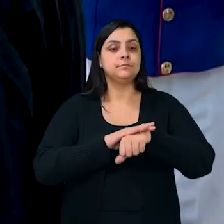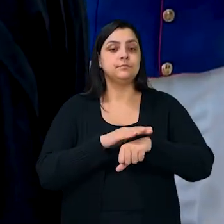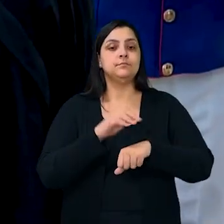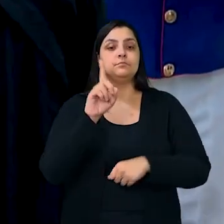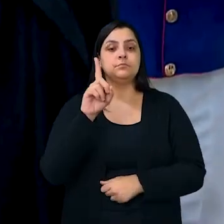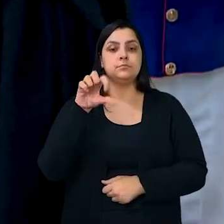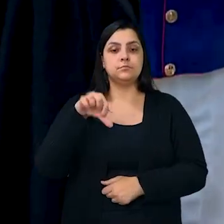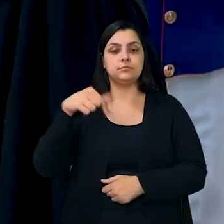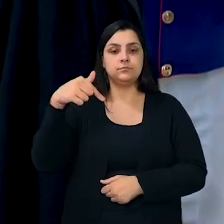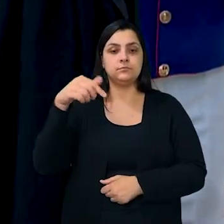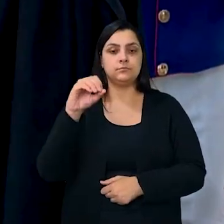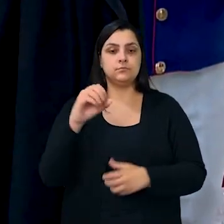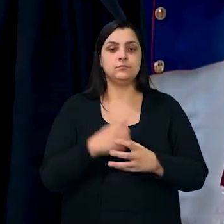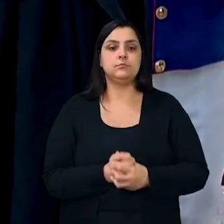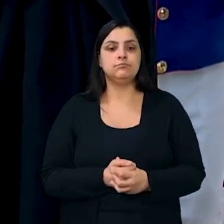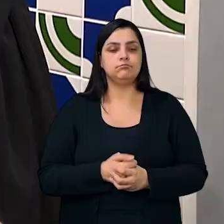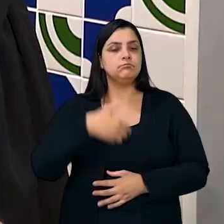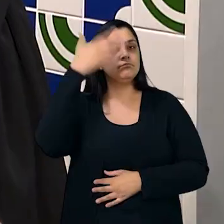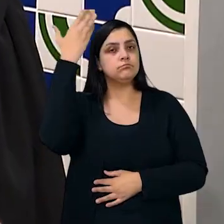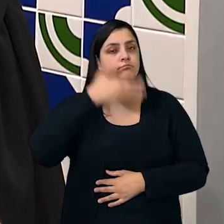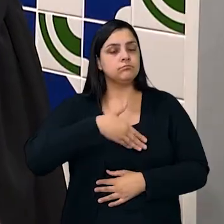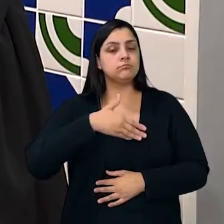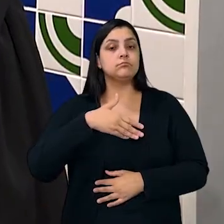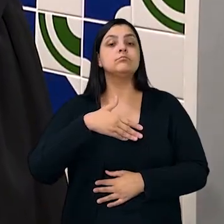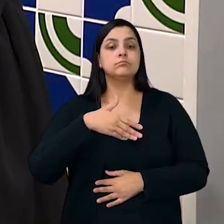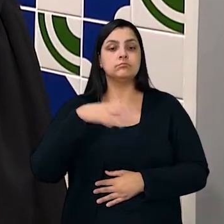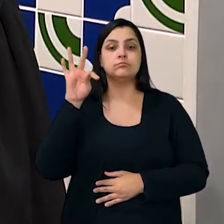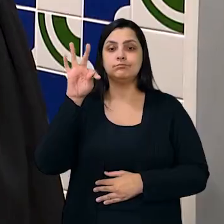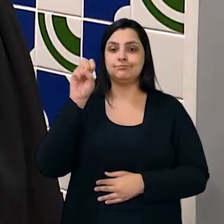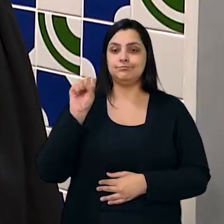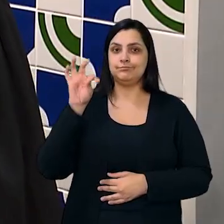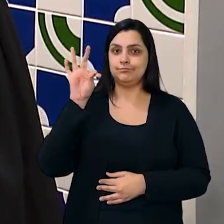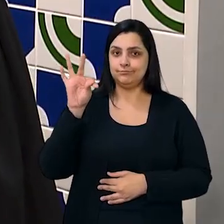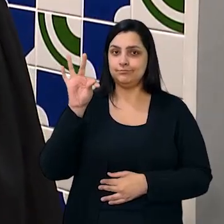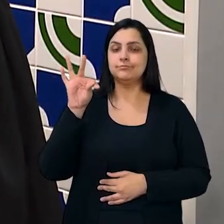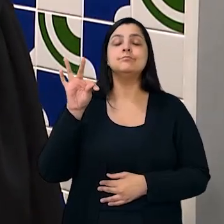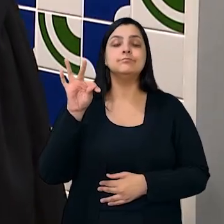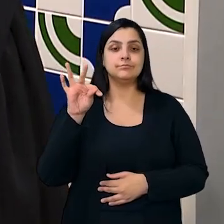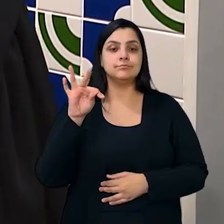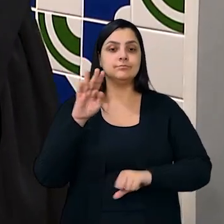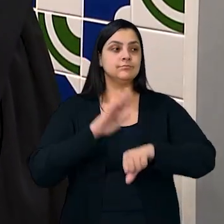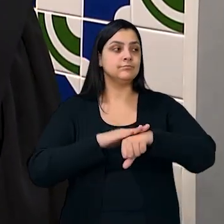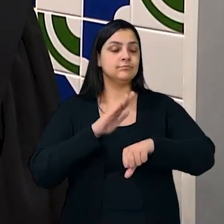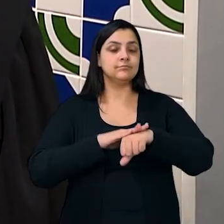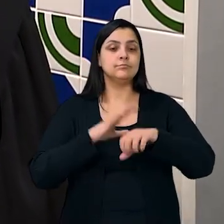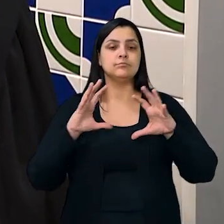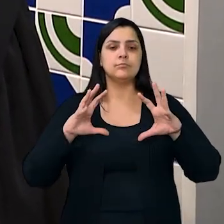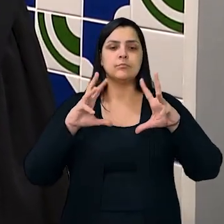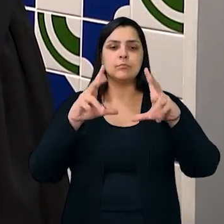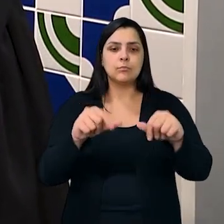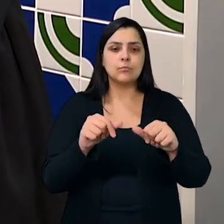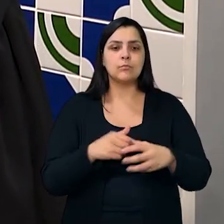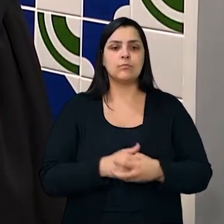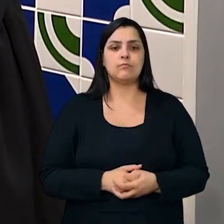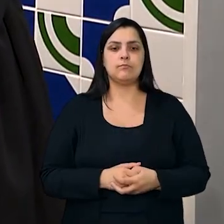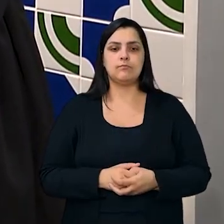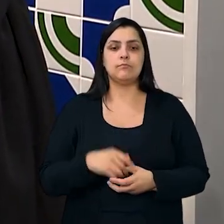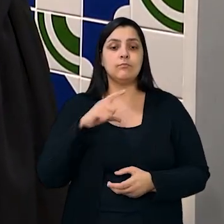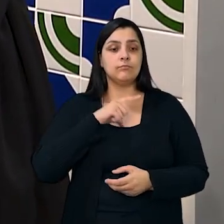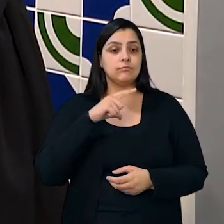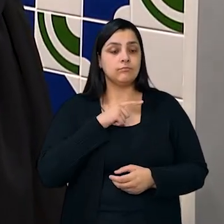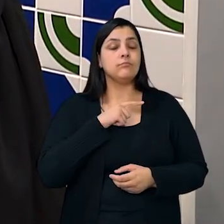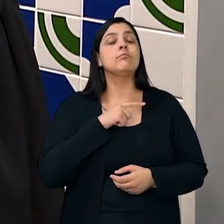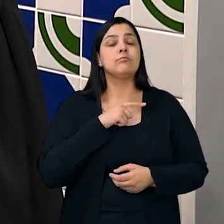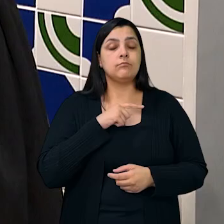em 1970. É o reconhecimento do Tribunal Superior do Trabalho a todos aqueles que têm,